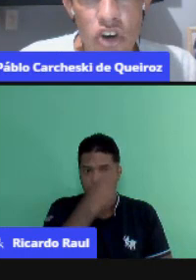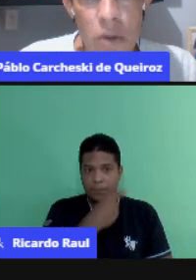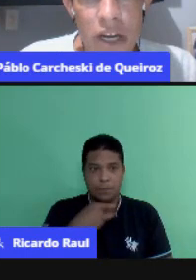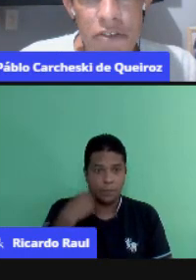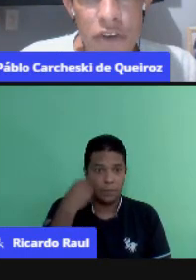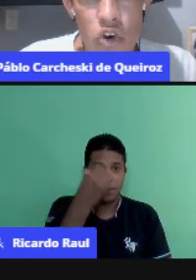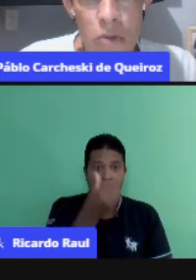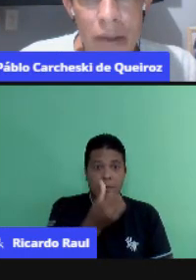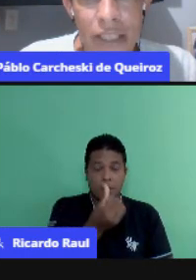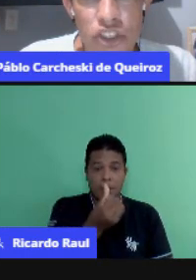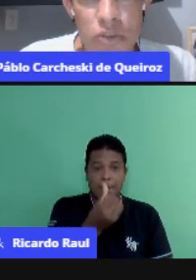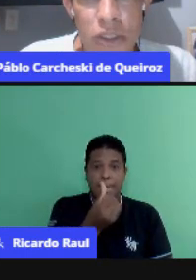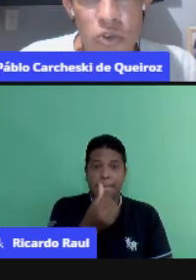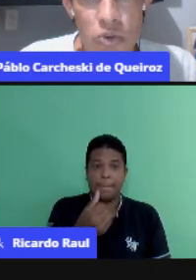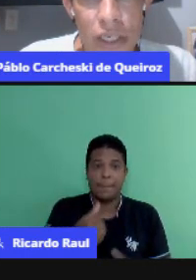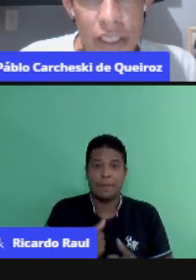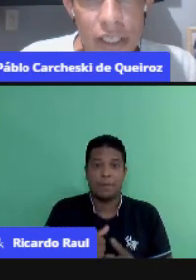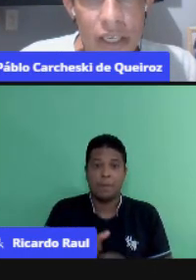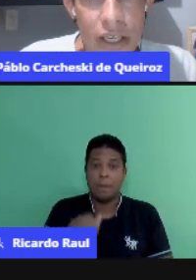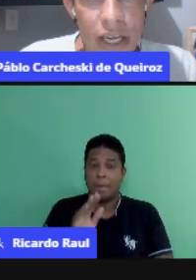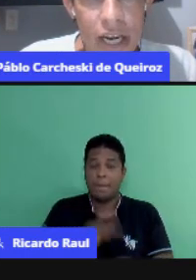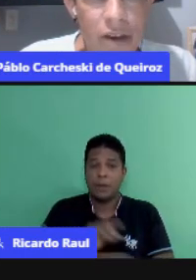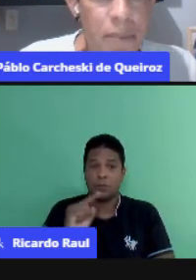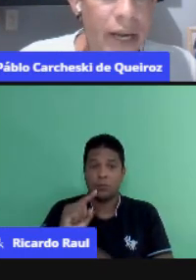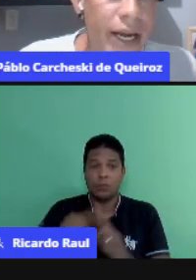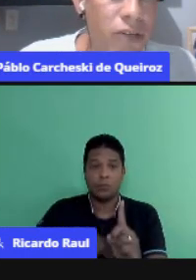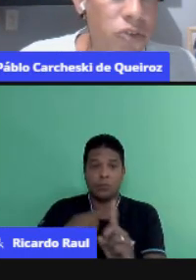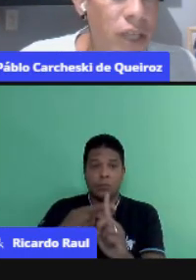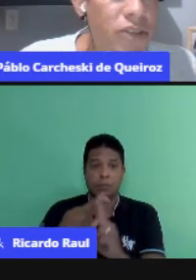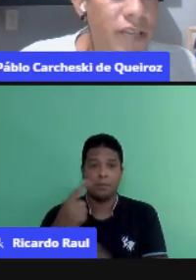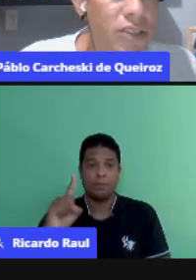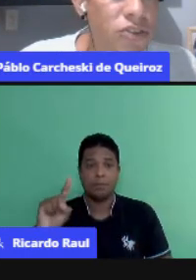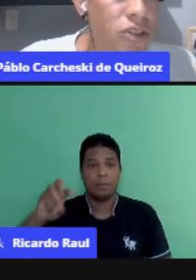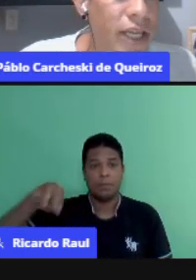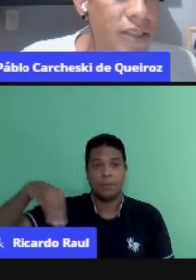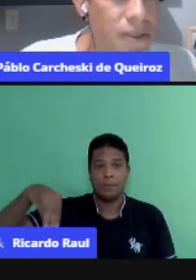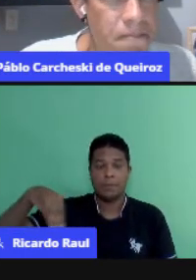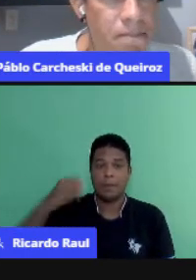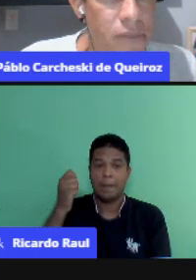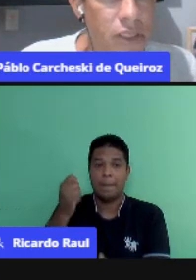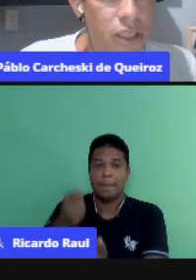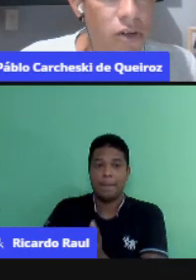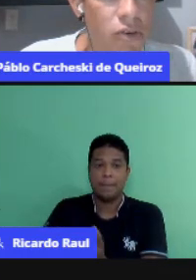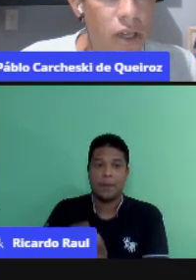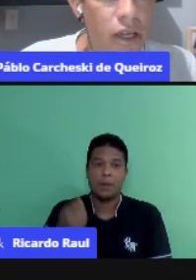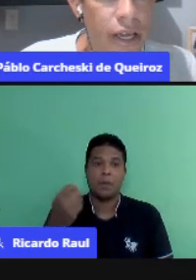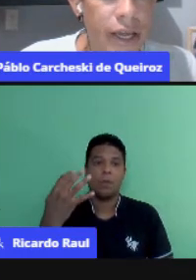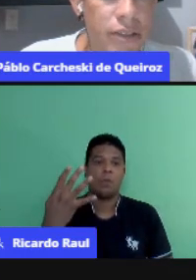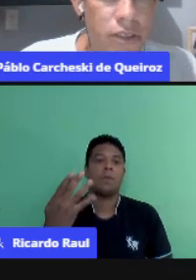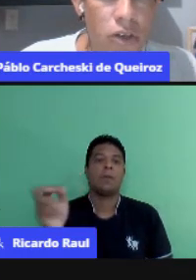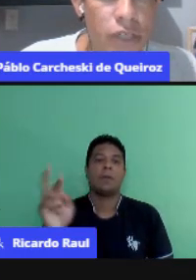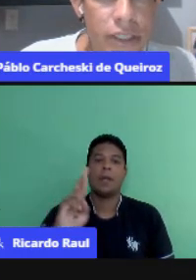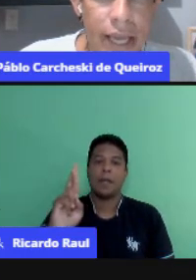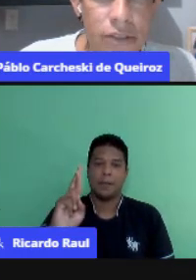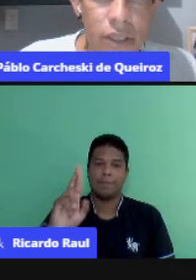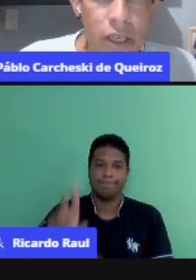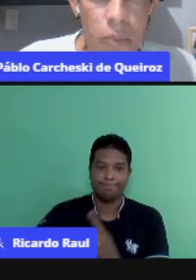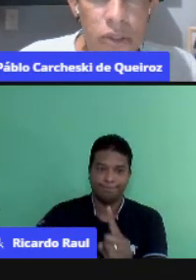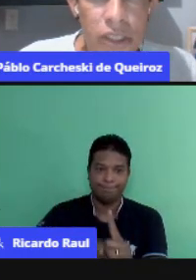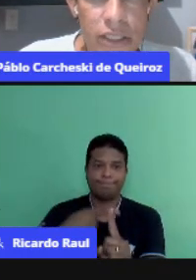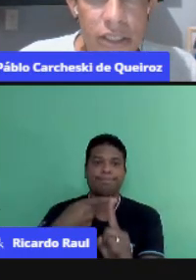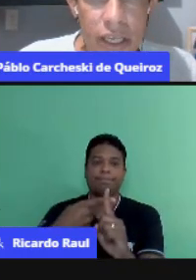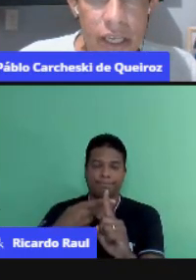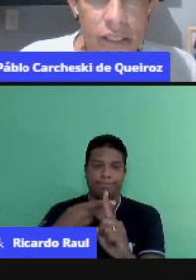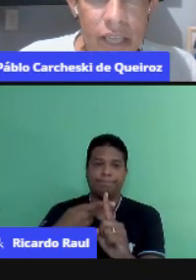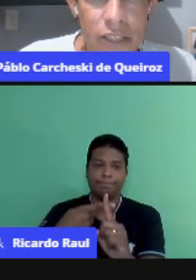tempo, só como ele ficou mais de 1 minuto ali, ele vai pagar os R$4 adicionais, né? Então, são critérios.